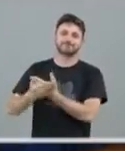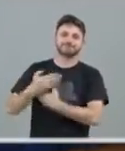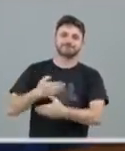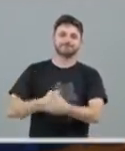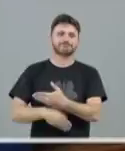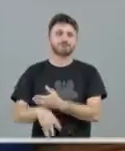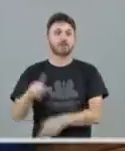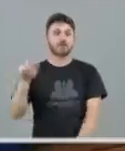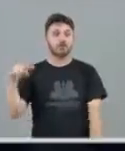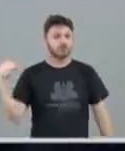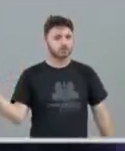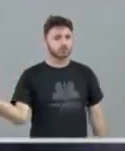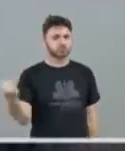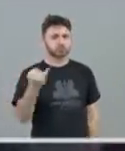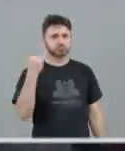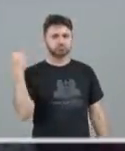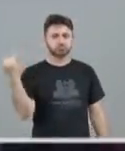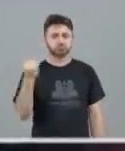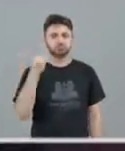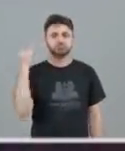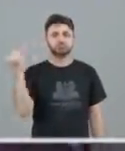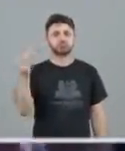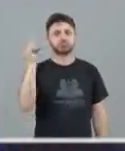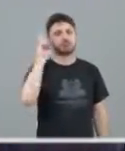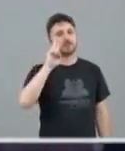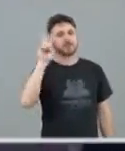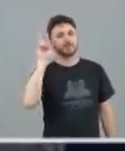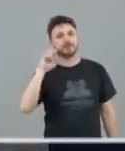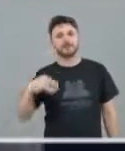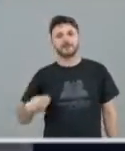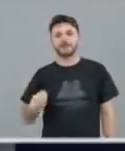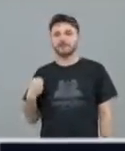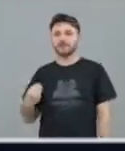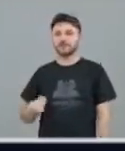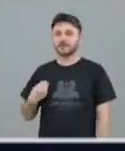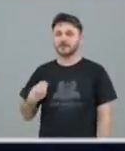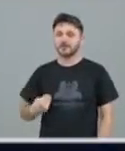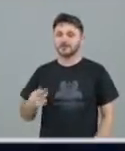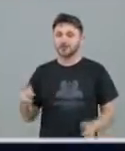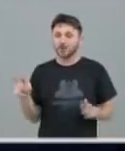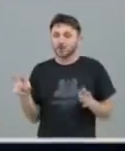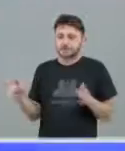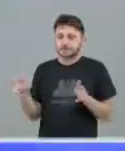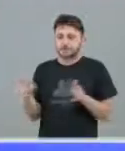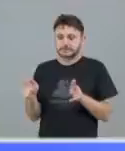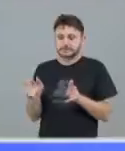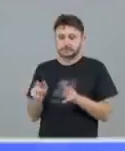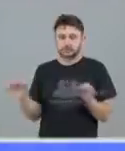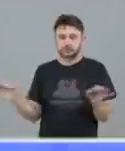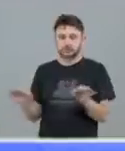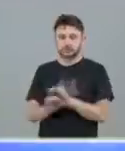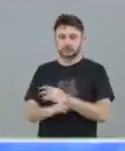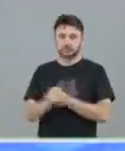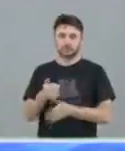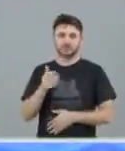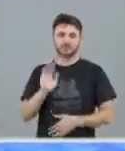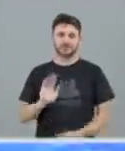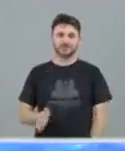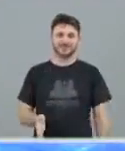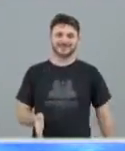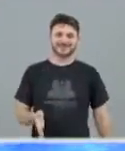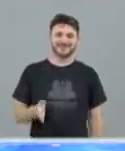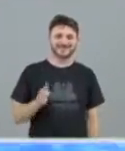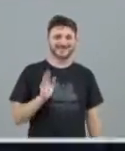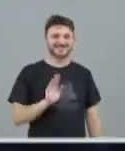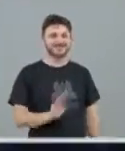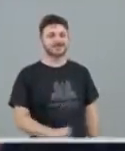Vale a pena lembrar que a vida é curta. Só vocês agora, estremece esse lugar, canta,